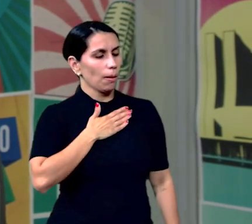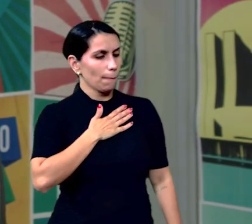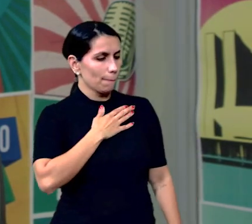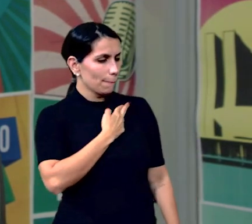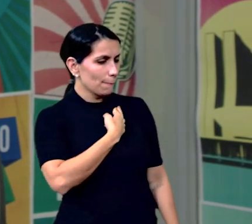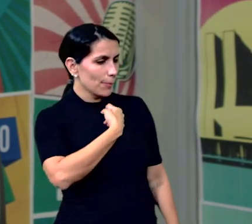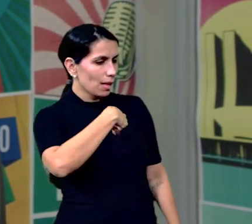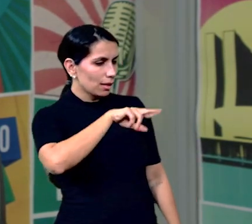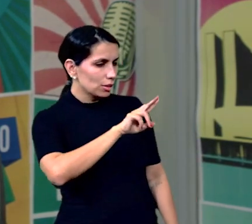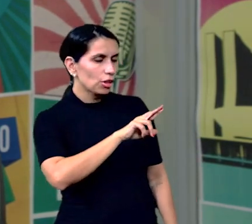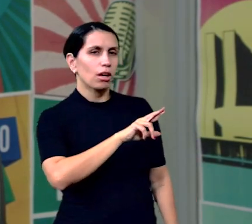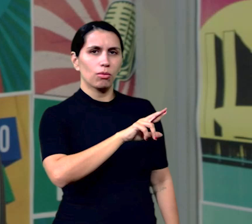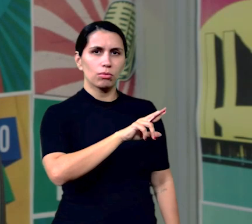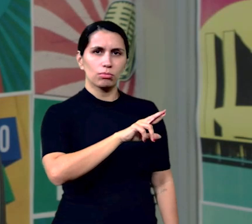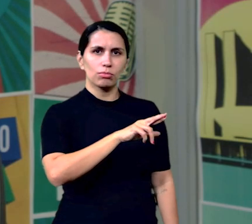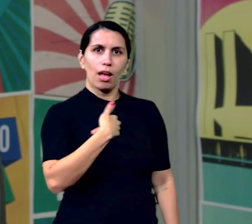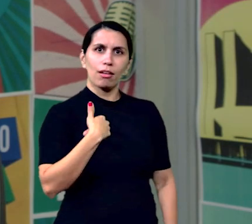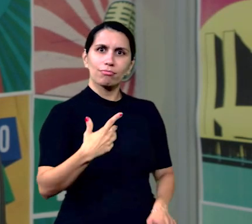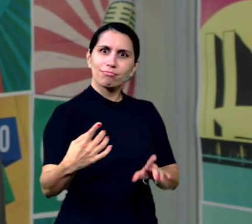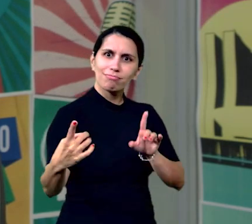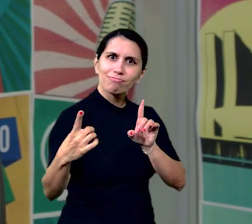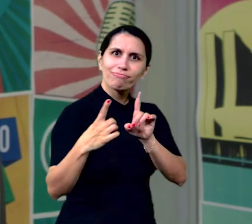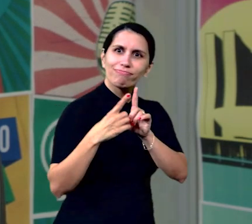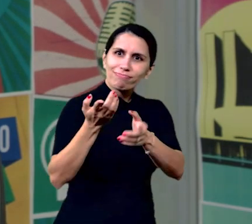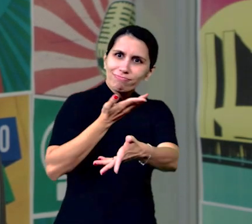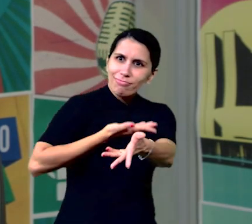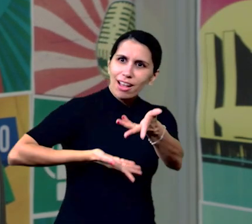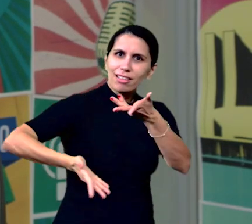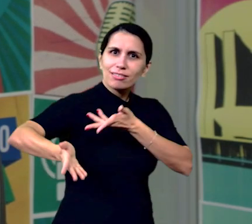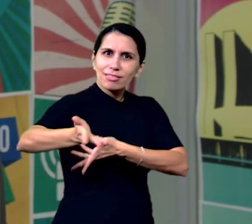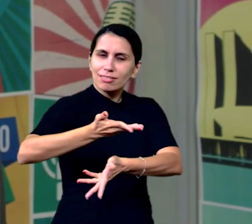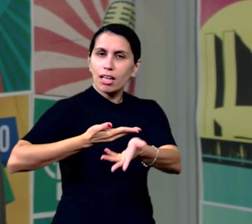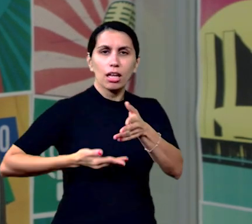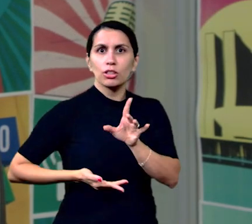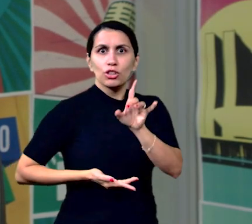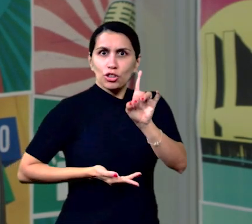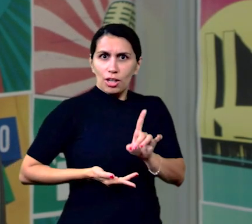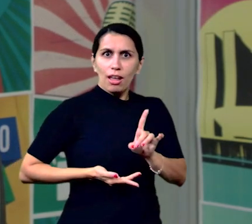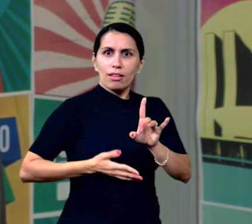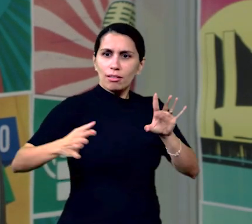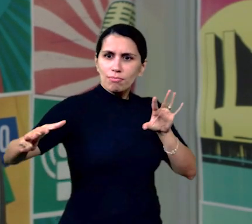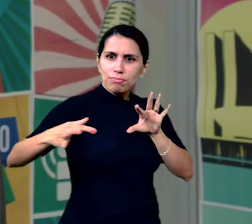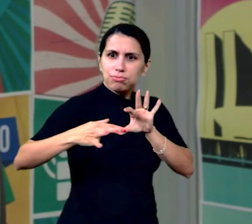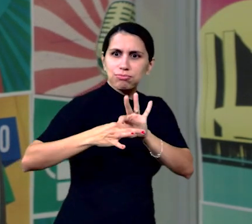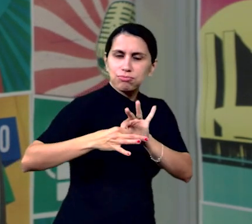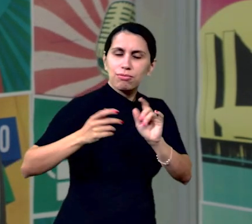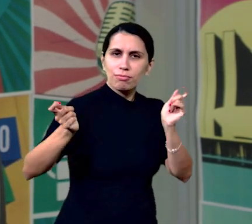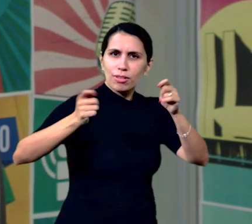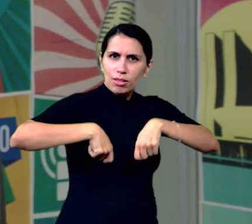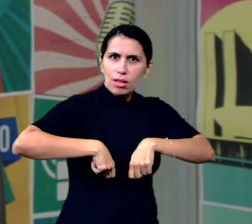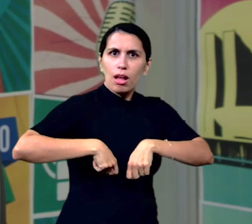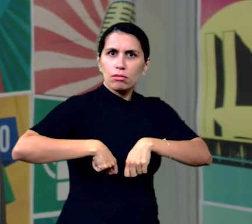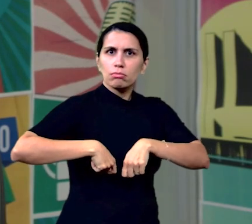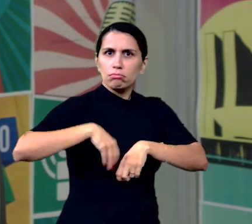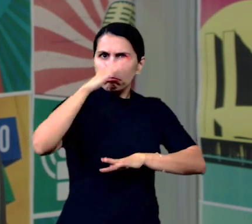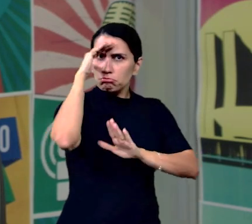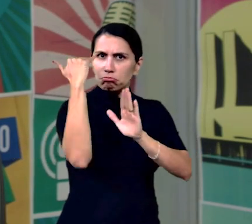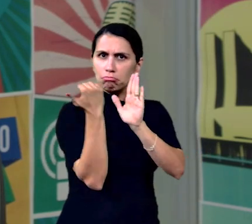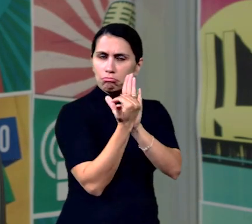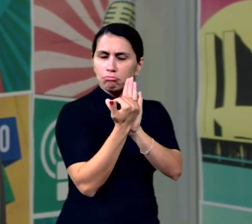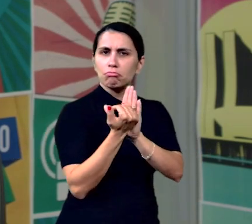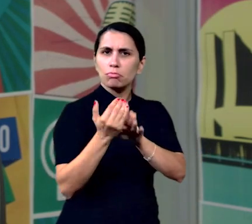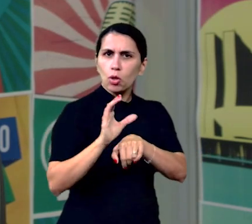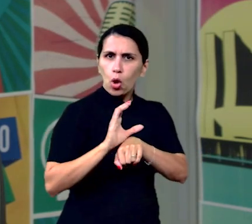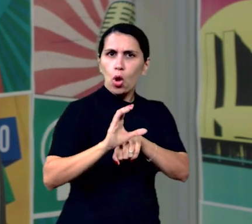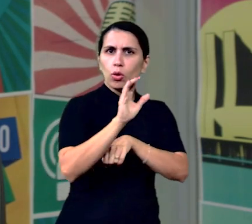para discutir sobre a nossa religião, né, isso é o direito de associação, inclusive, também constitucional.